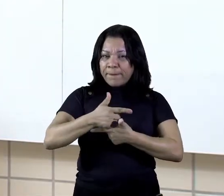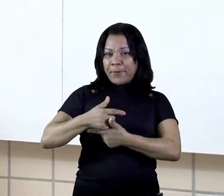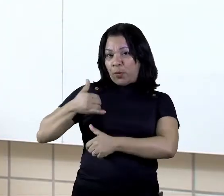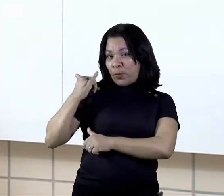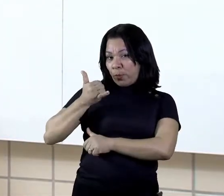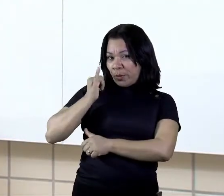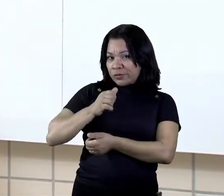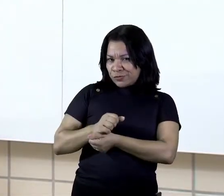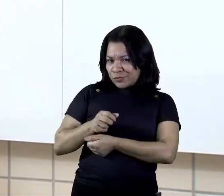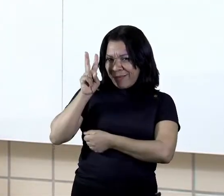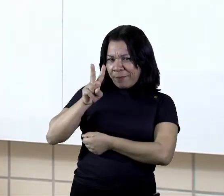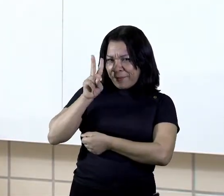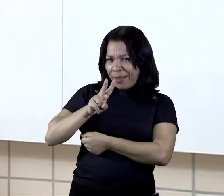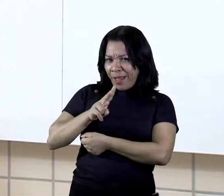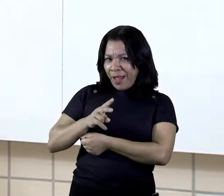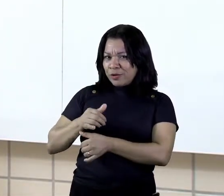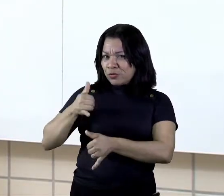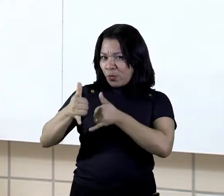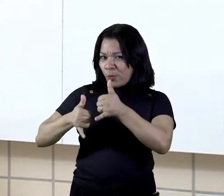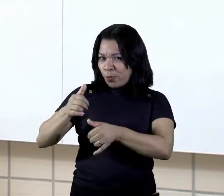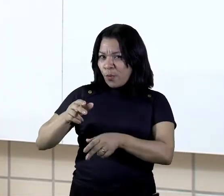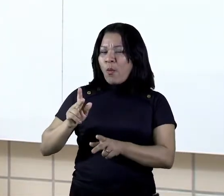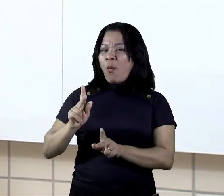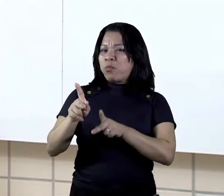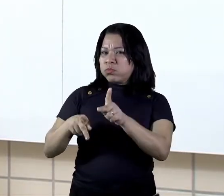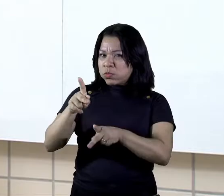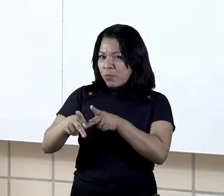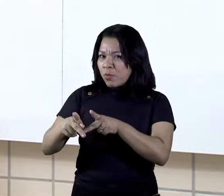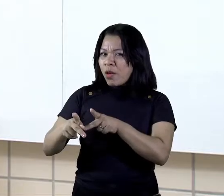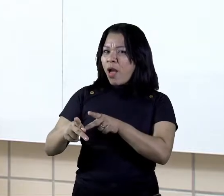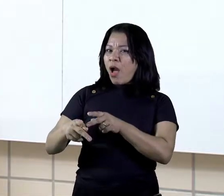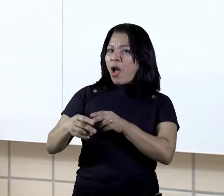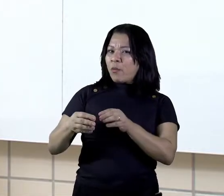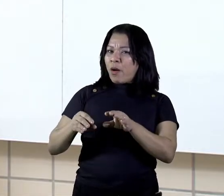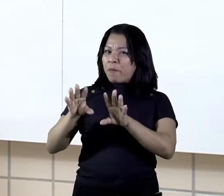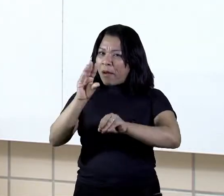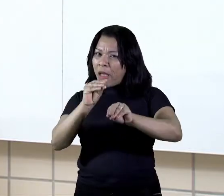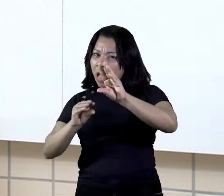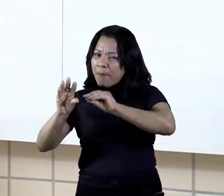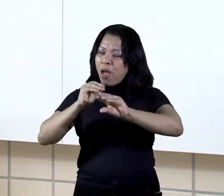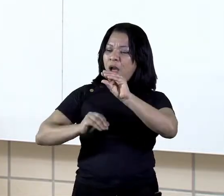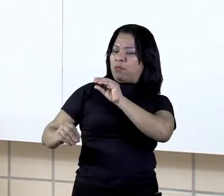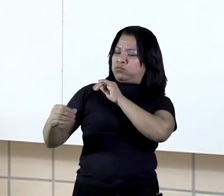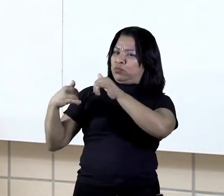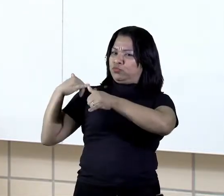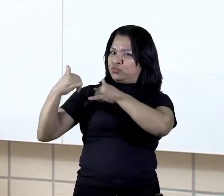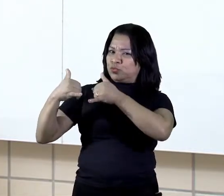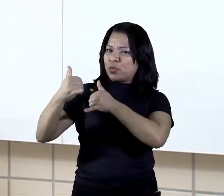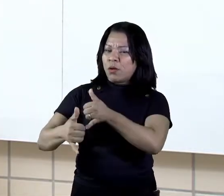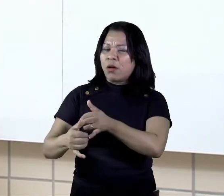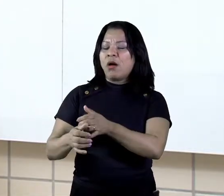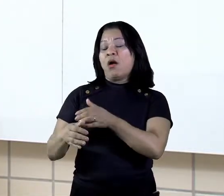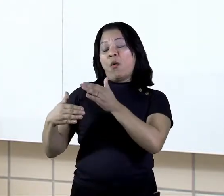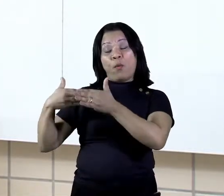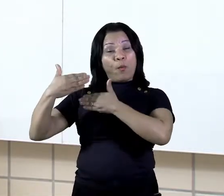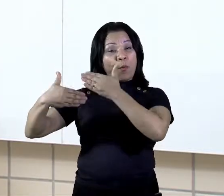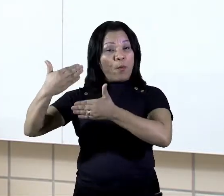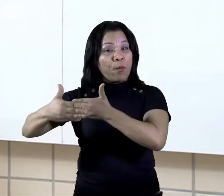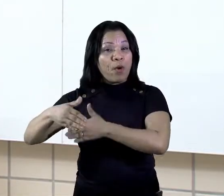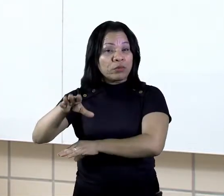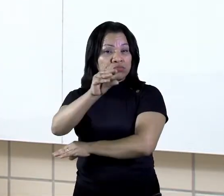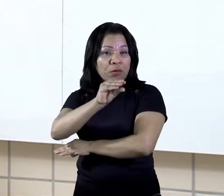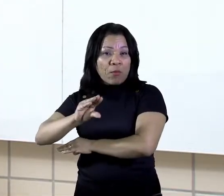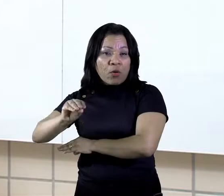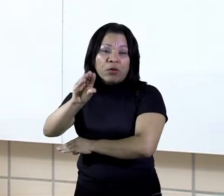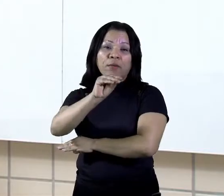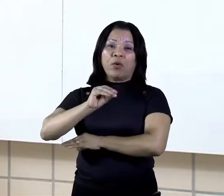conto popular? Que eles são passados de geração em geração. Antes eles não eram escritos, era passado de boca em boca, mas